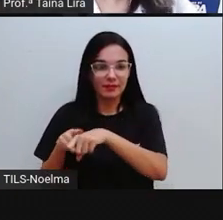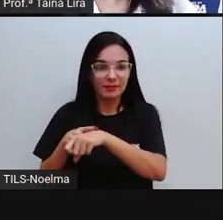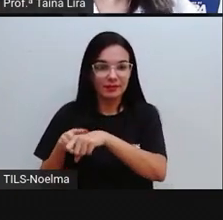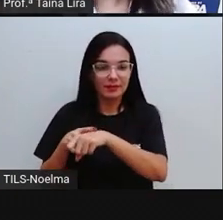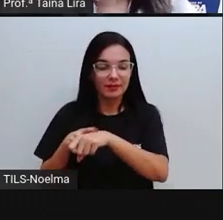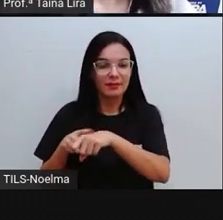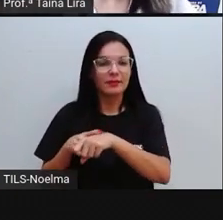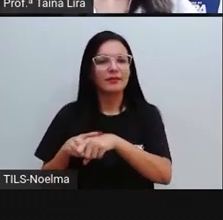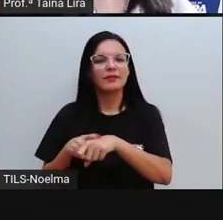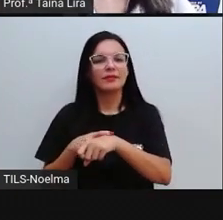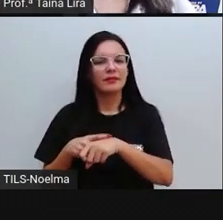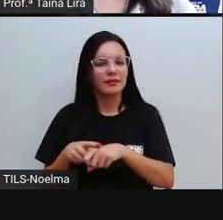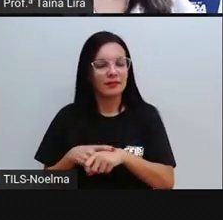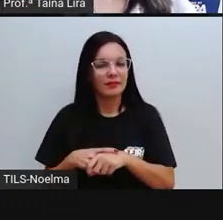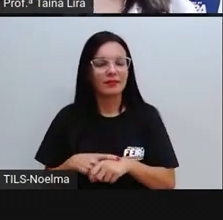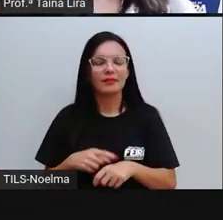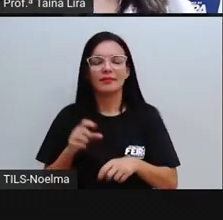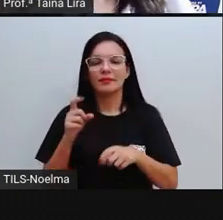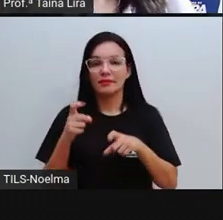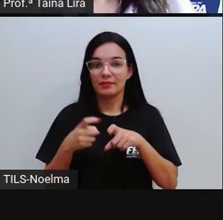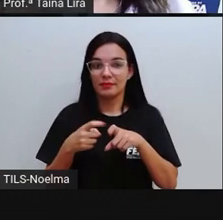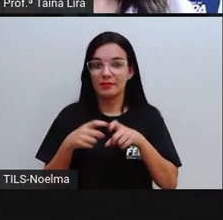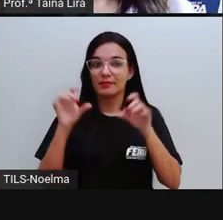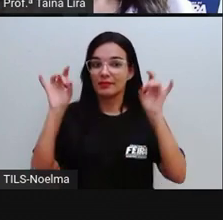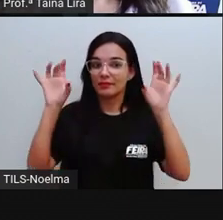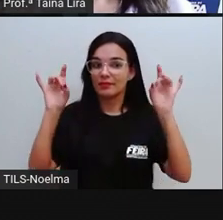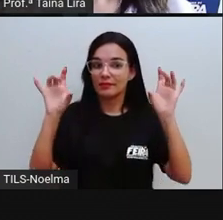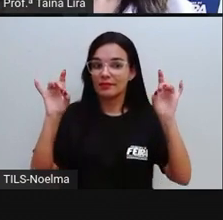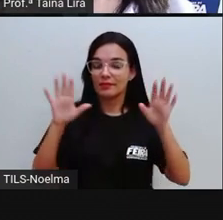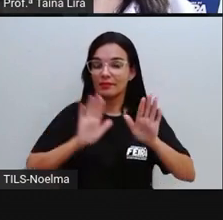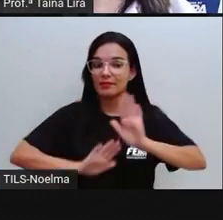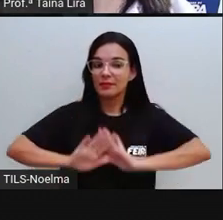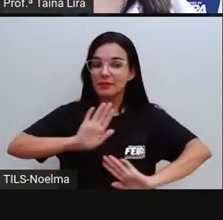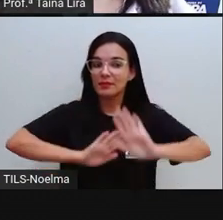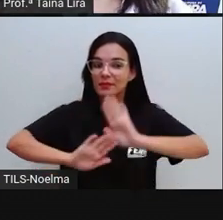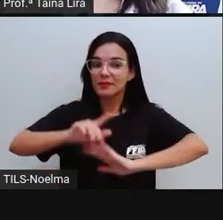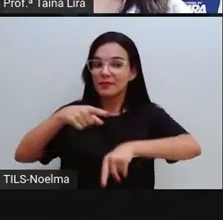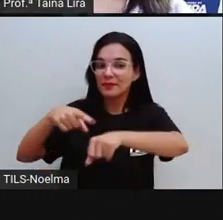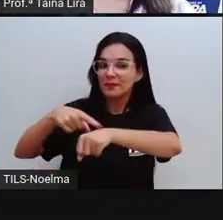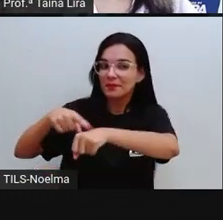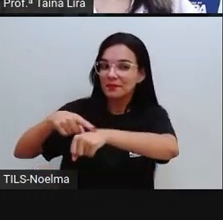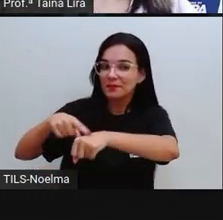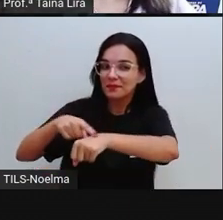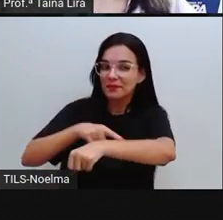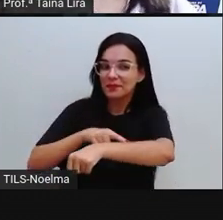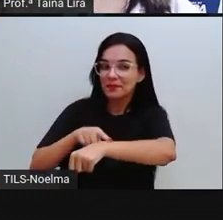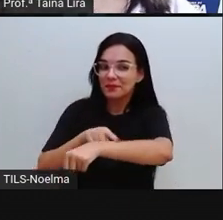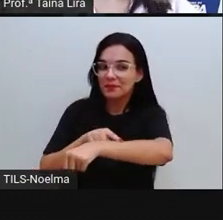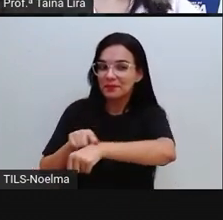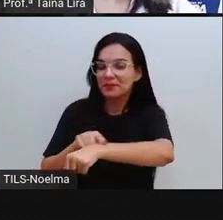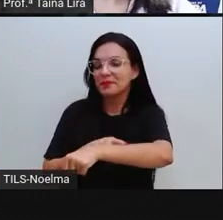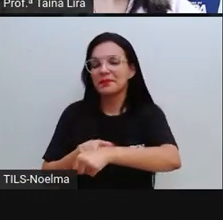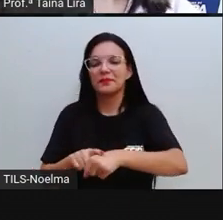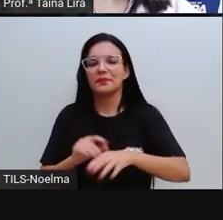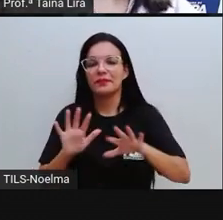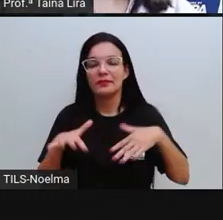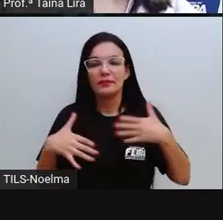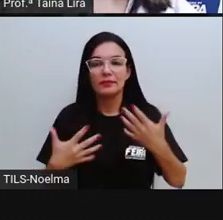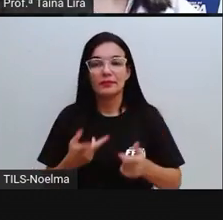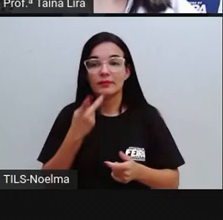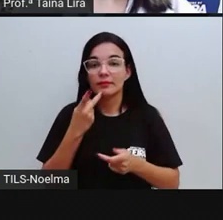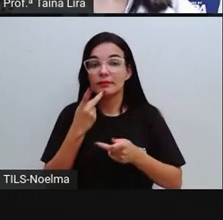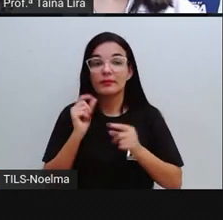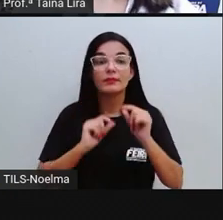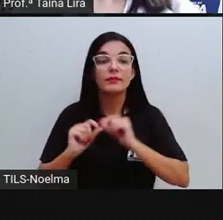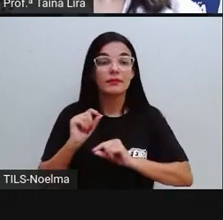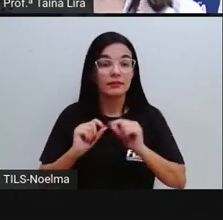um médico especializado em cuidar, né, da pele. Então, olha só, o que foi que o médico falou,